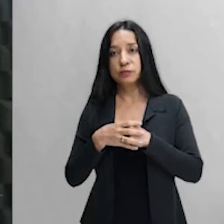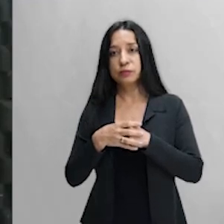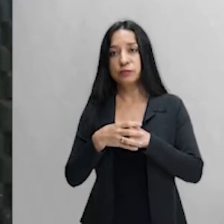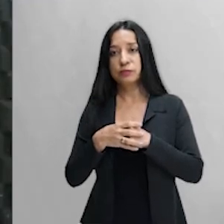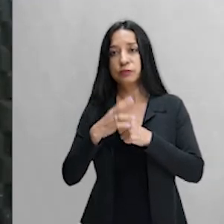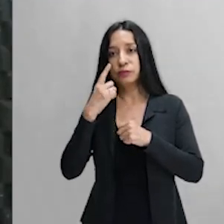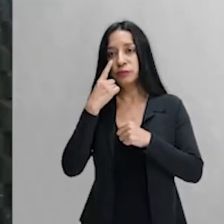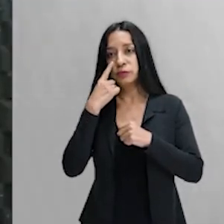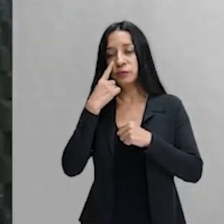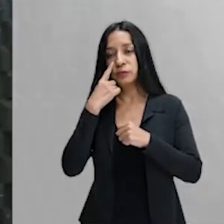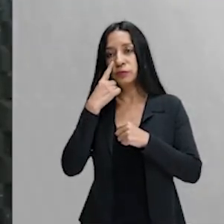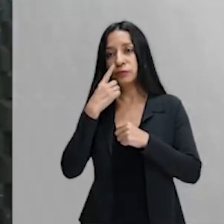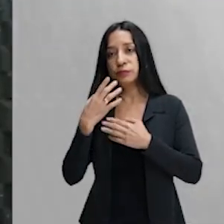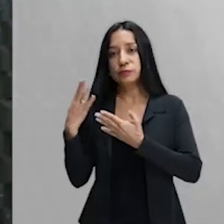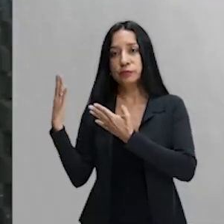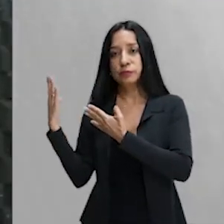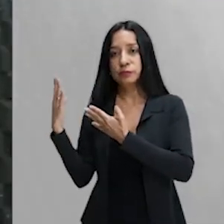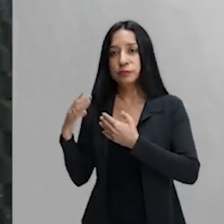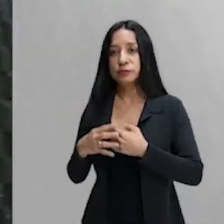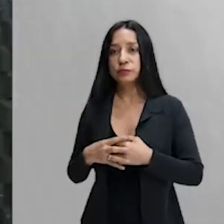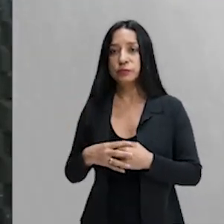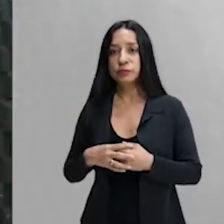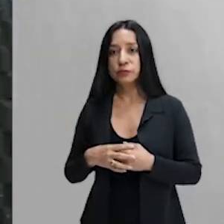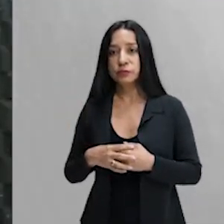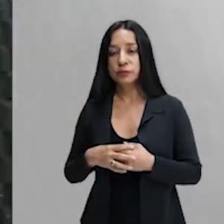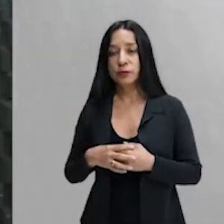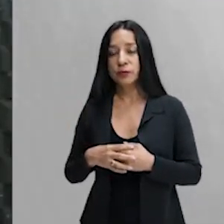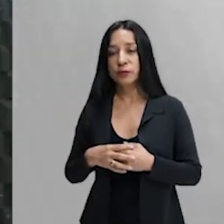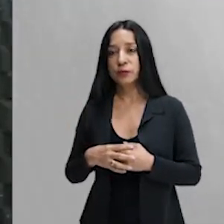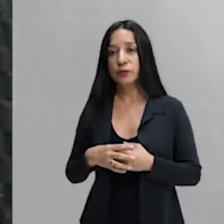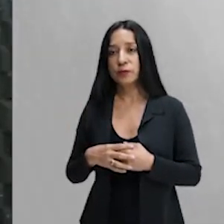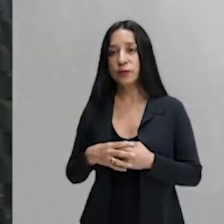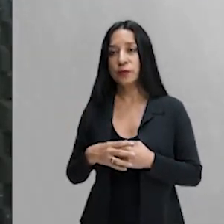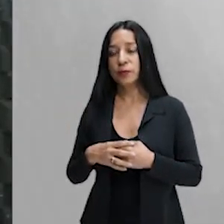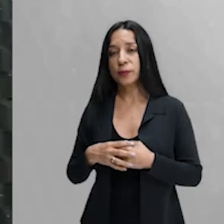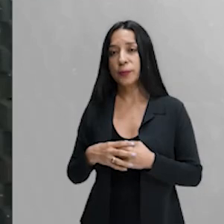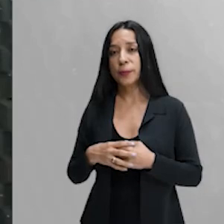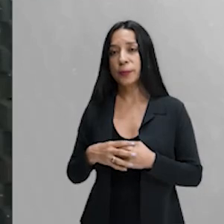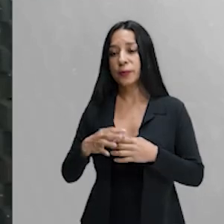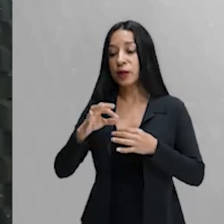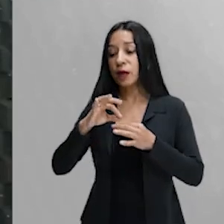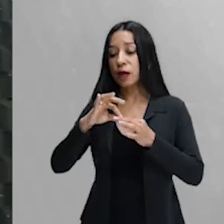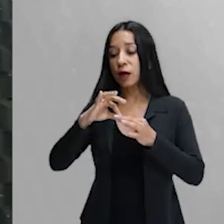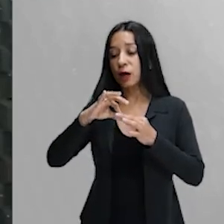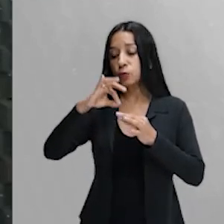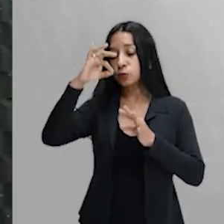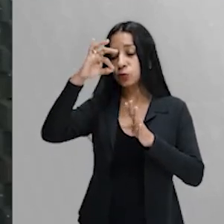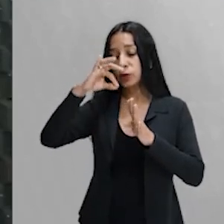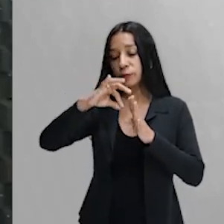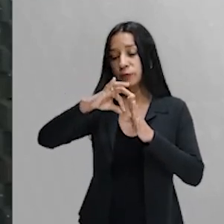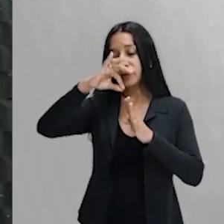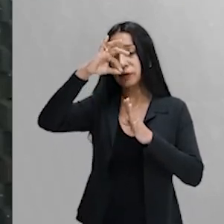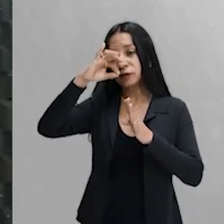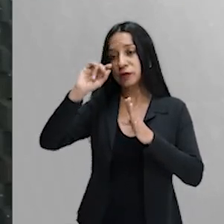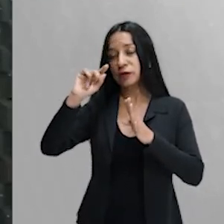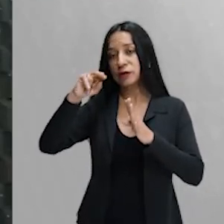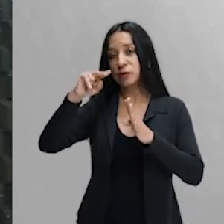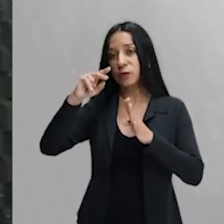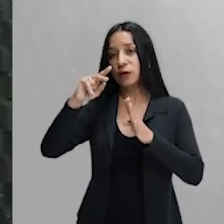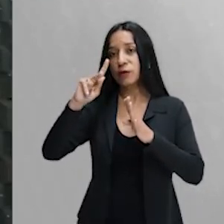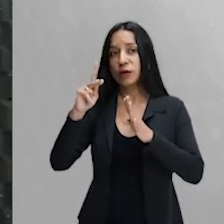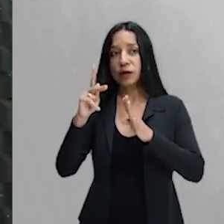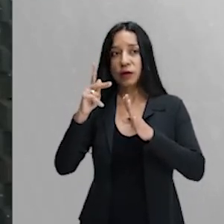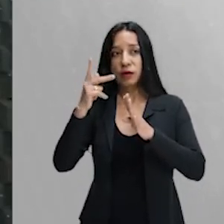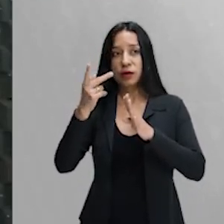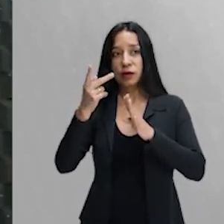Certo? Então você vai ter aqui, ó, a altura H, que é o que eu quero saber. O apótema da base